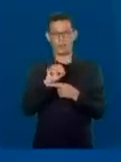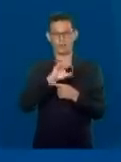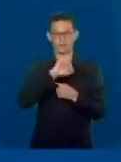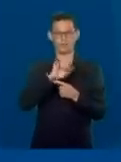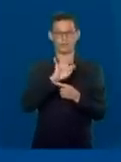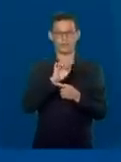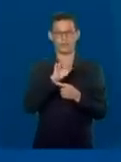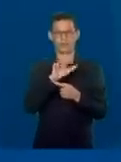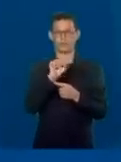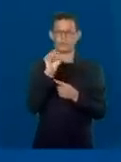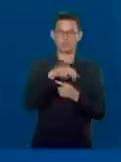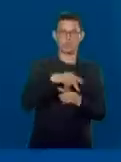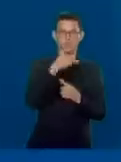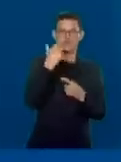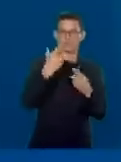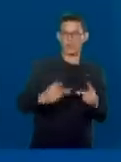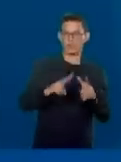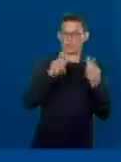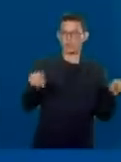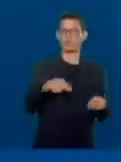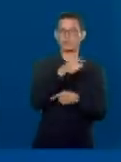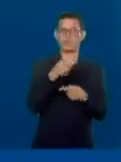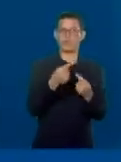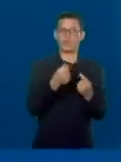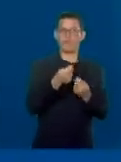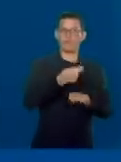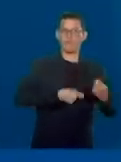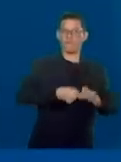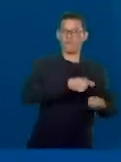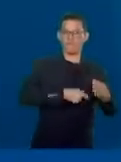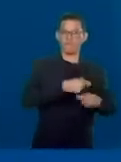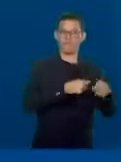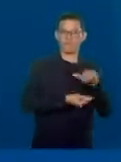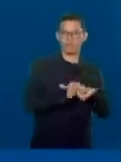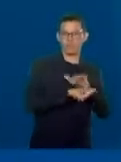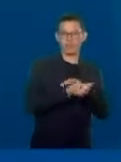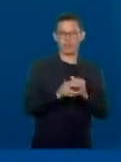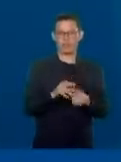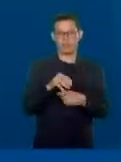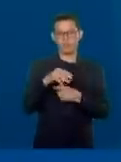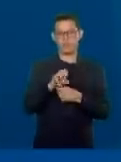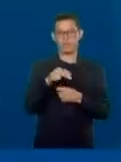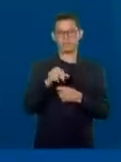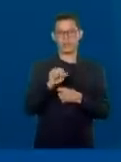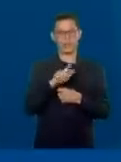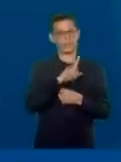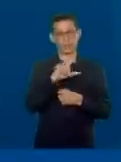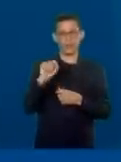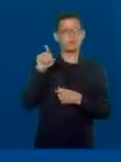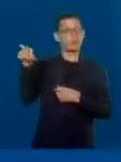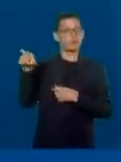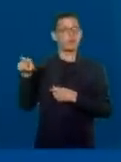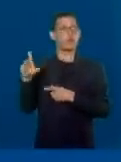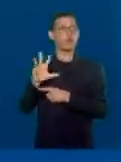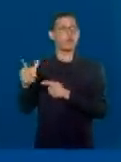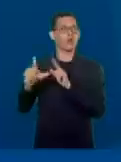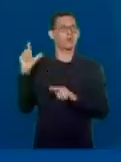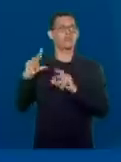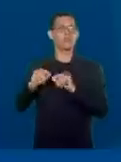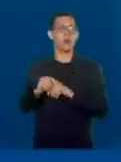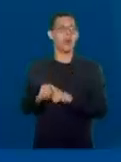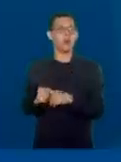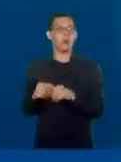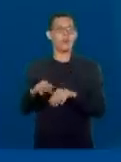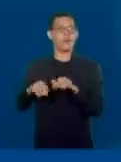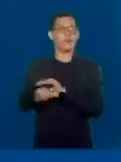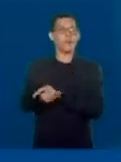delatou, inclusive, José Dirceu, o Lula simplesmente passou pano para tudo isso. Nós não somos